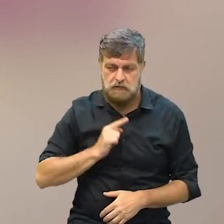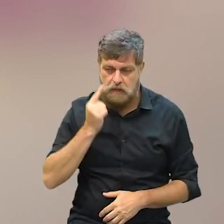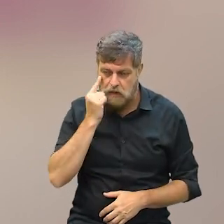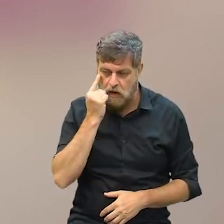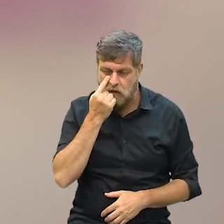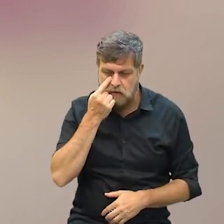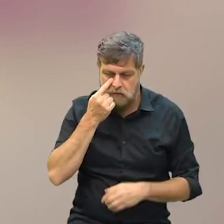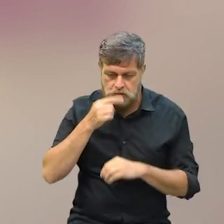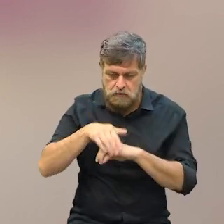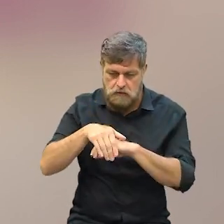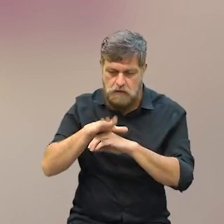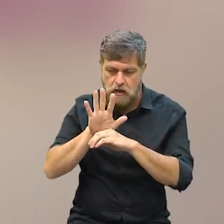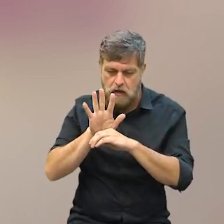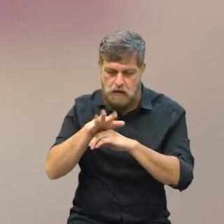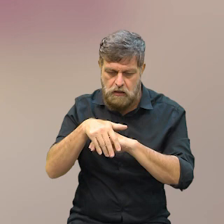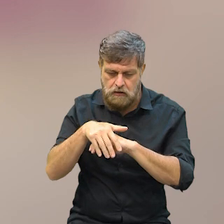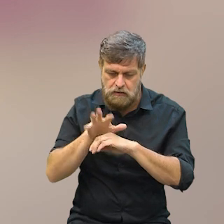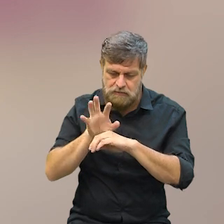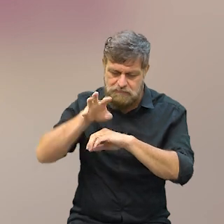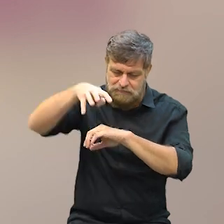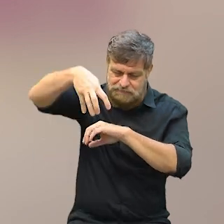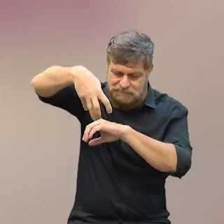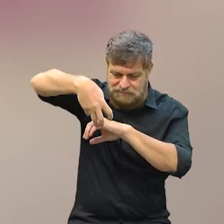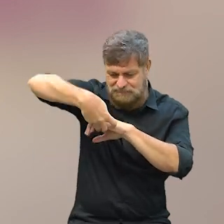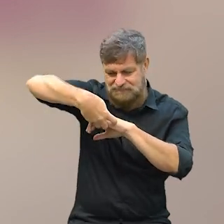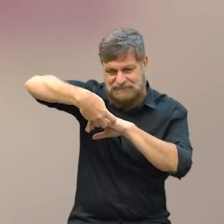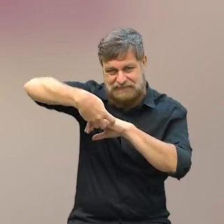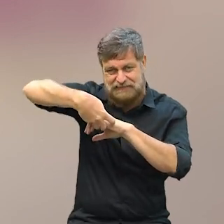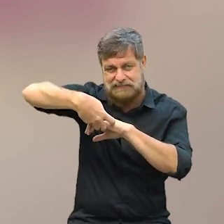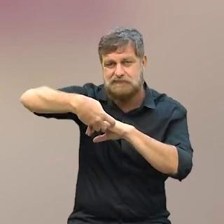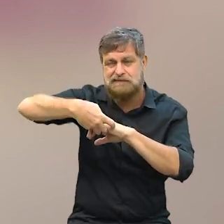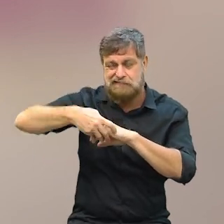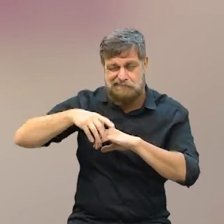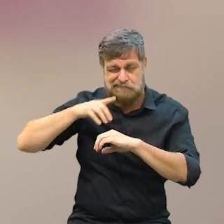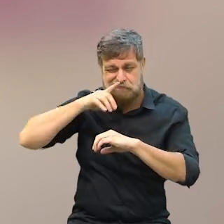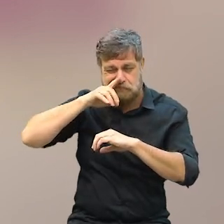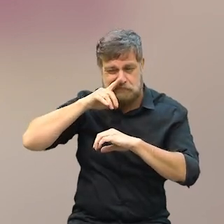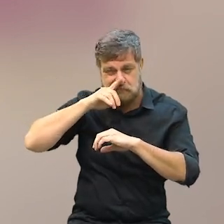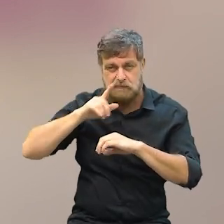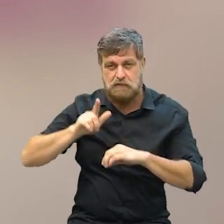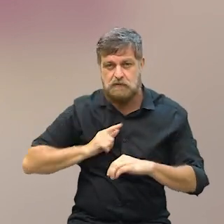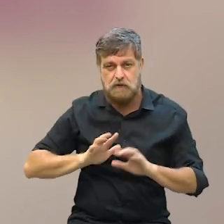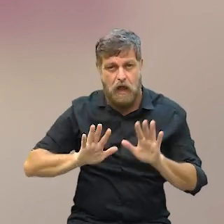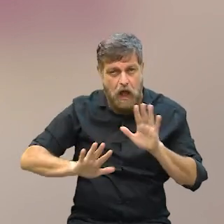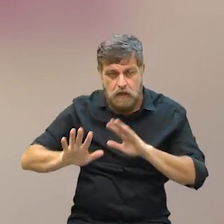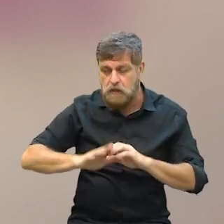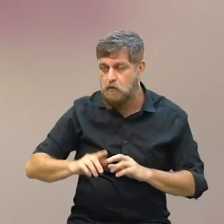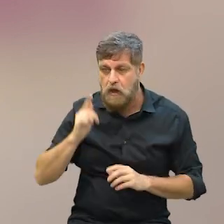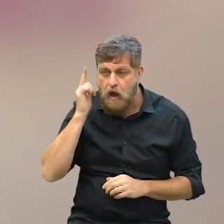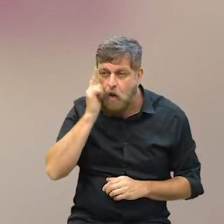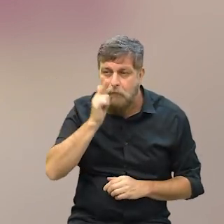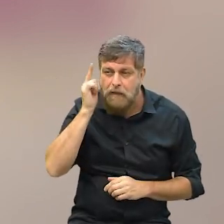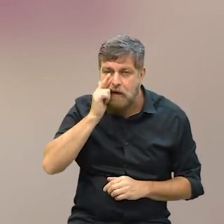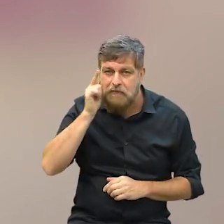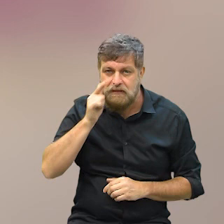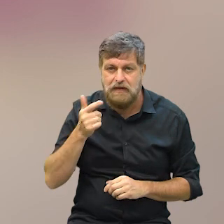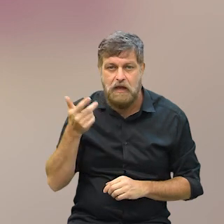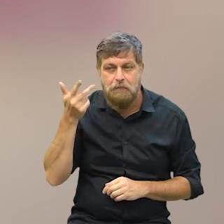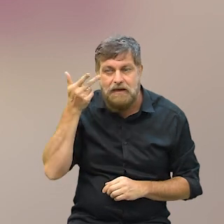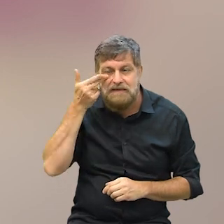borda palpebral, que pode levar os pelos a rasparem a córnea. No caso, não é uma raspagem, e sim